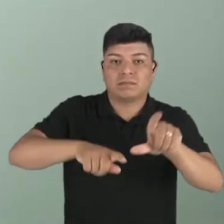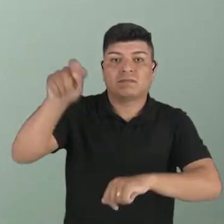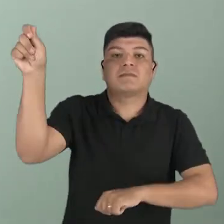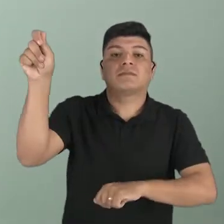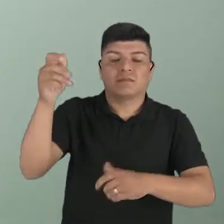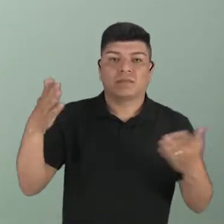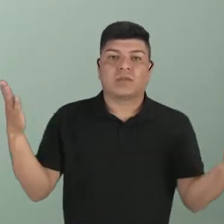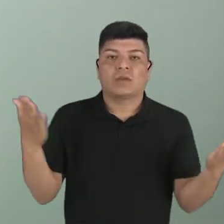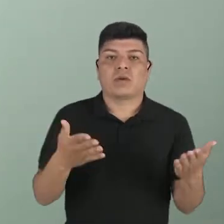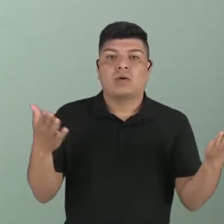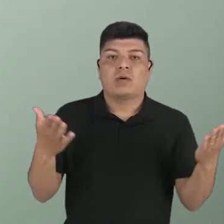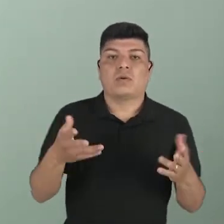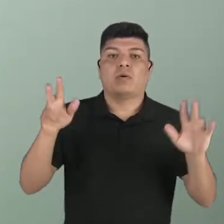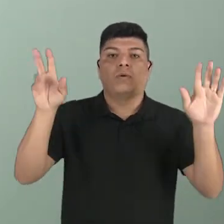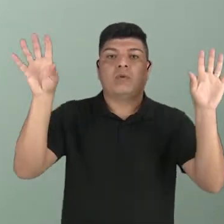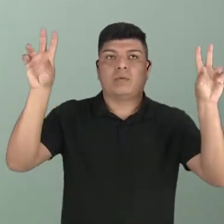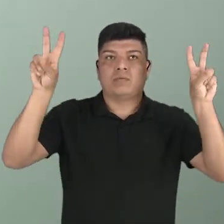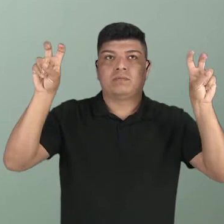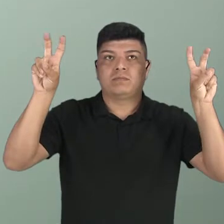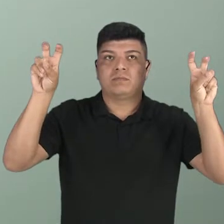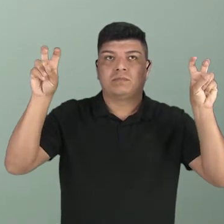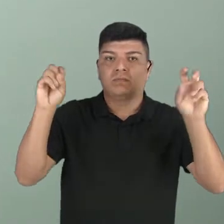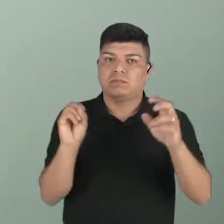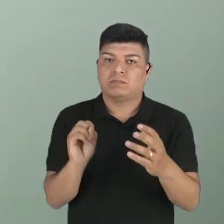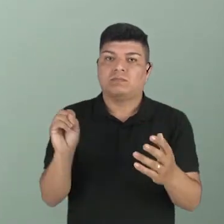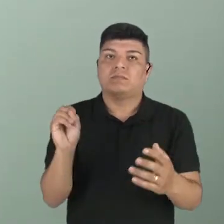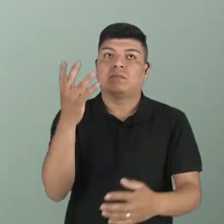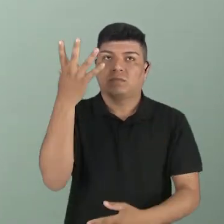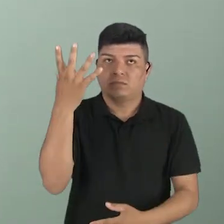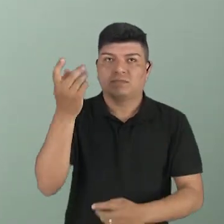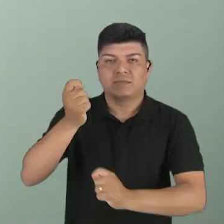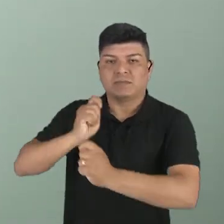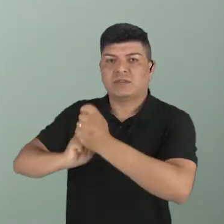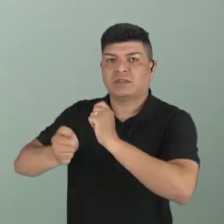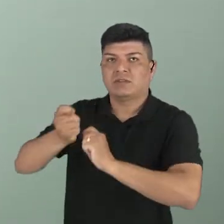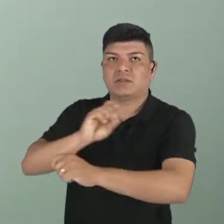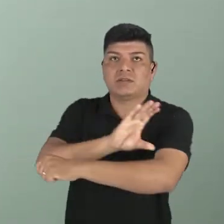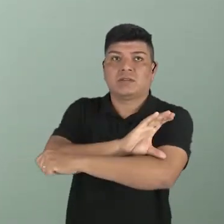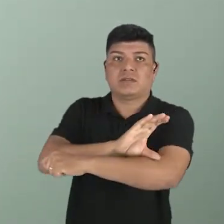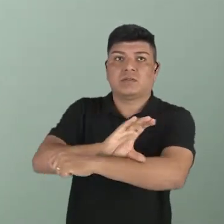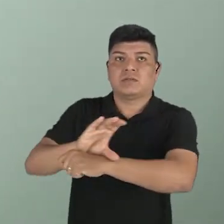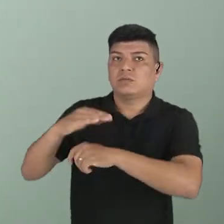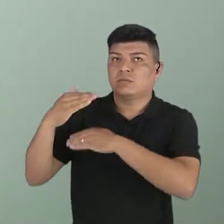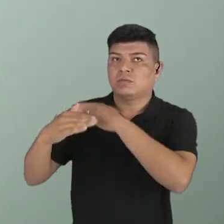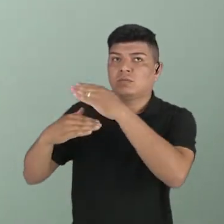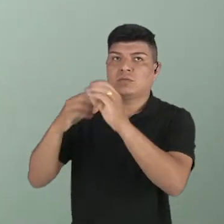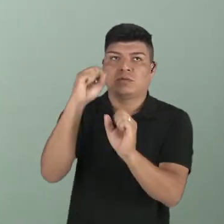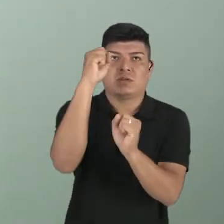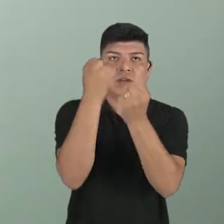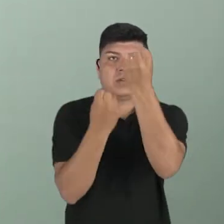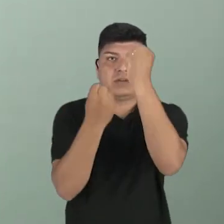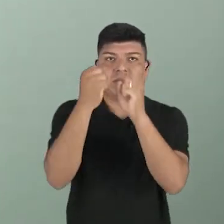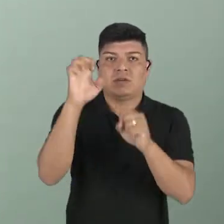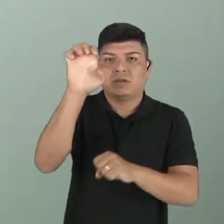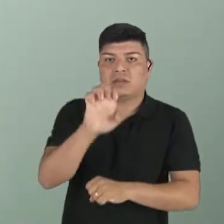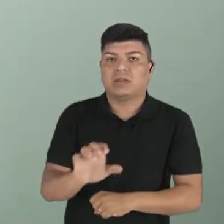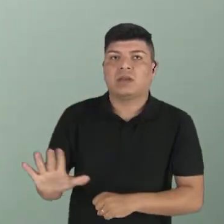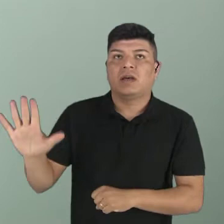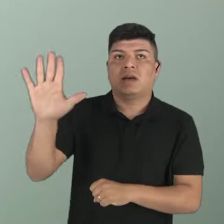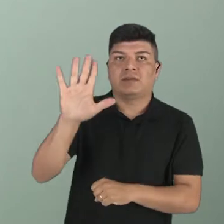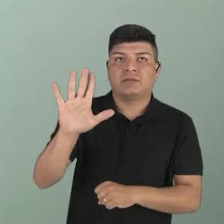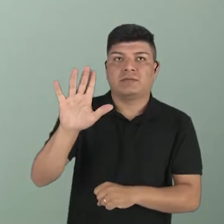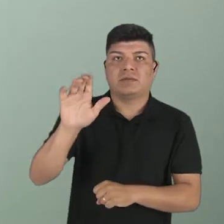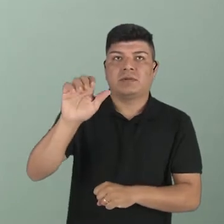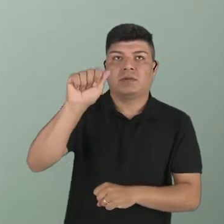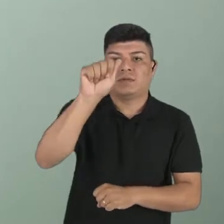Acre. Hoje o nosso conteúdo é impactos econômicos e culturais do processo de industrialização na